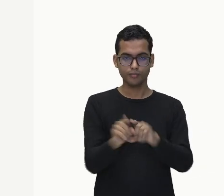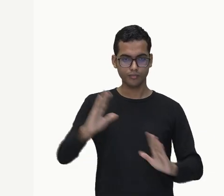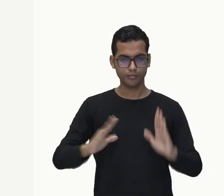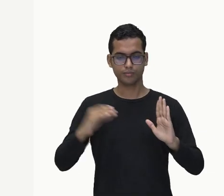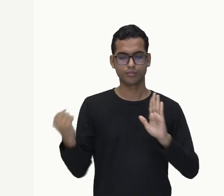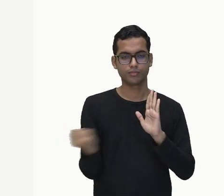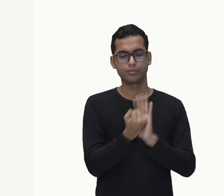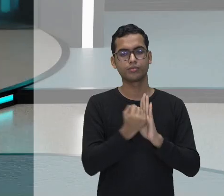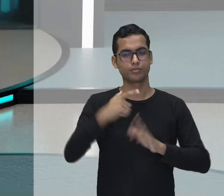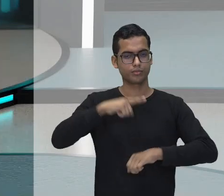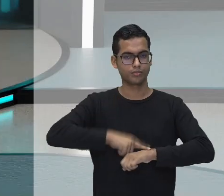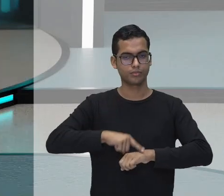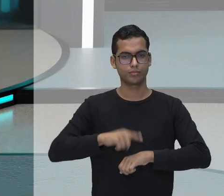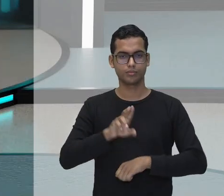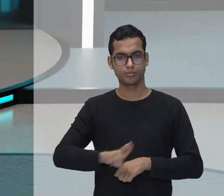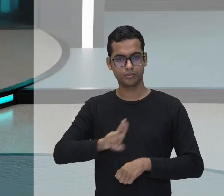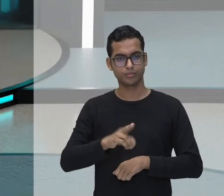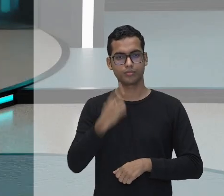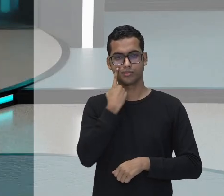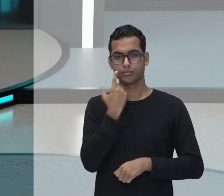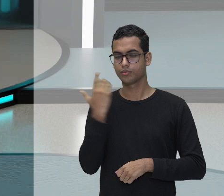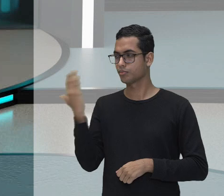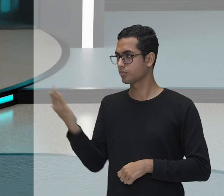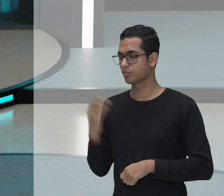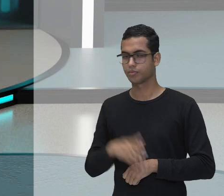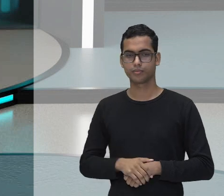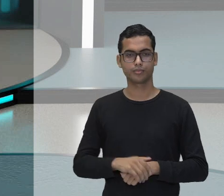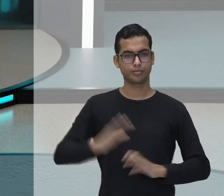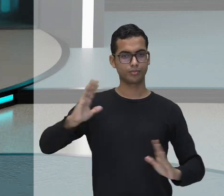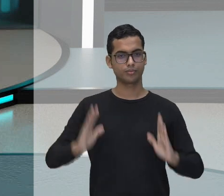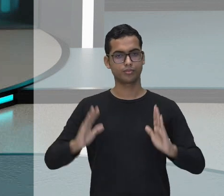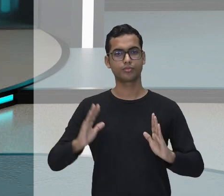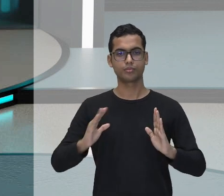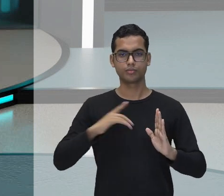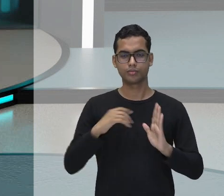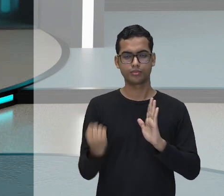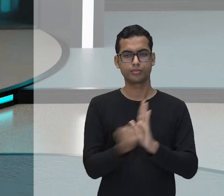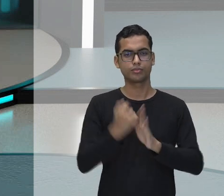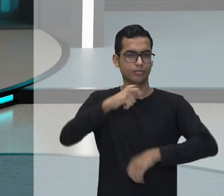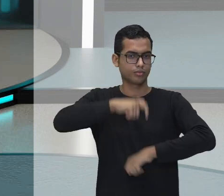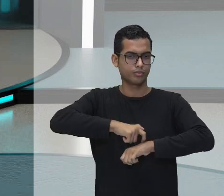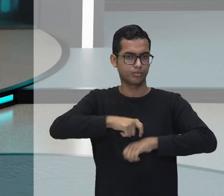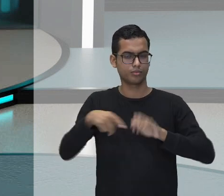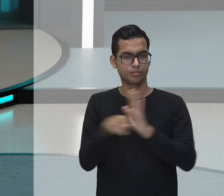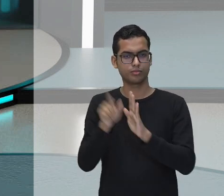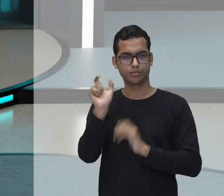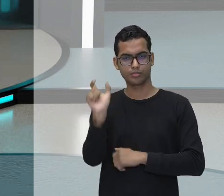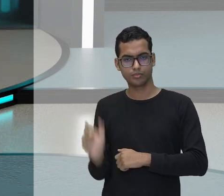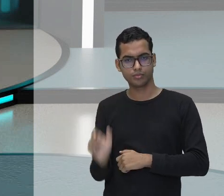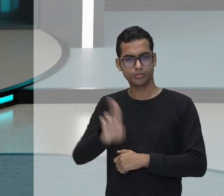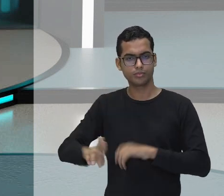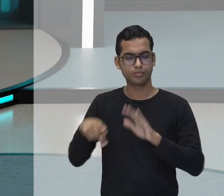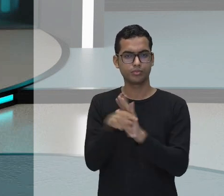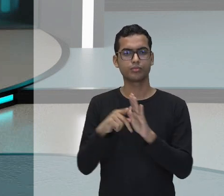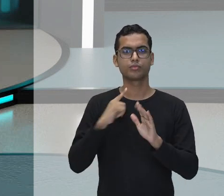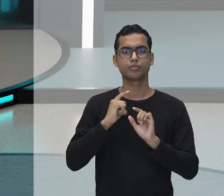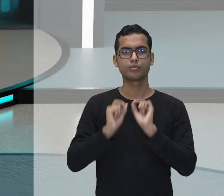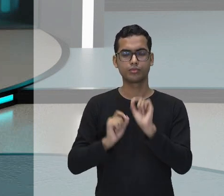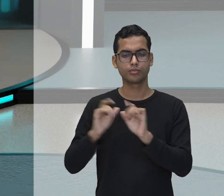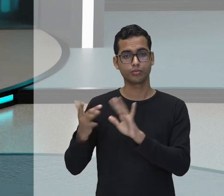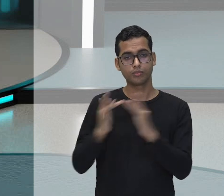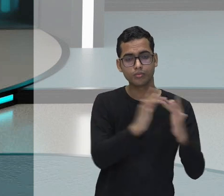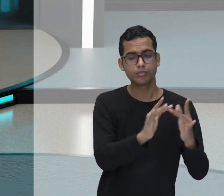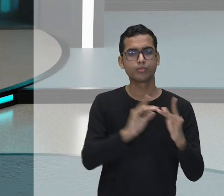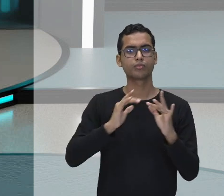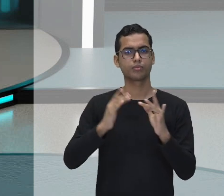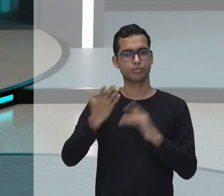com esse tempo verbal. Vamos lá comigo. Los marcadores temporales usados com pretérito imperfeito.